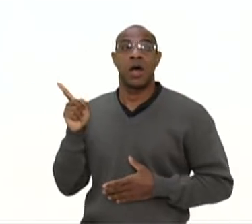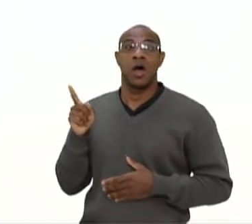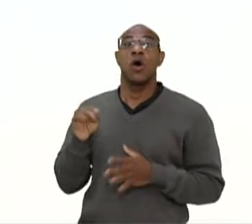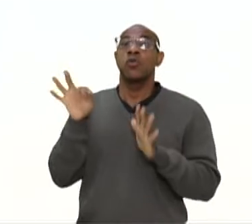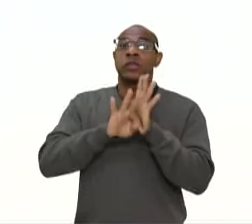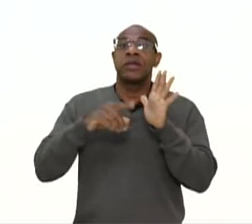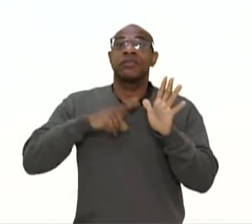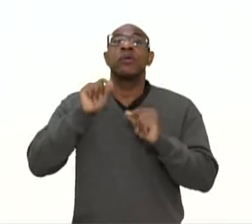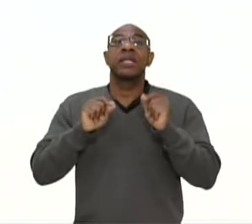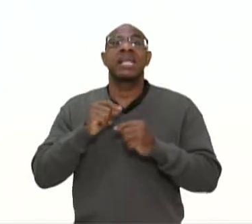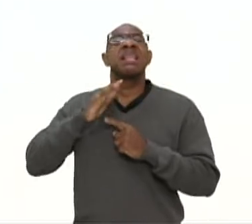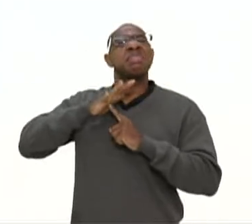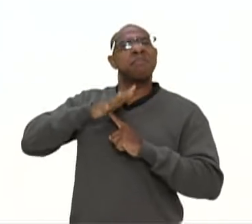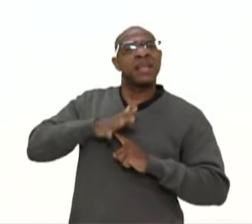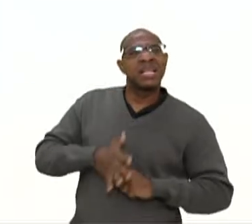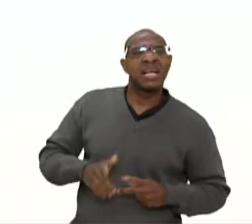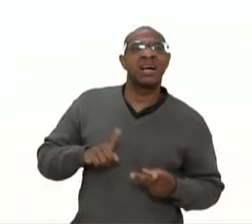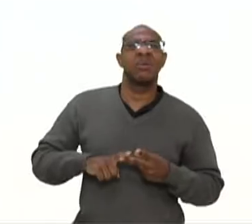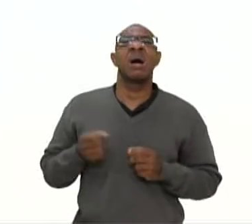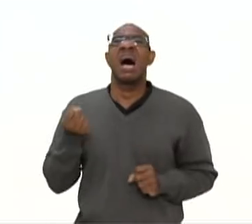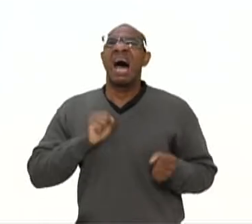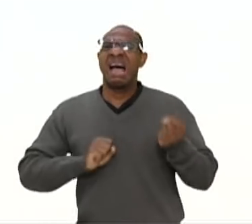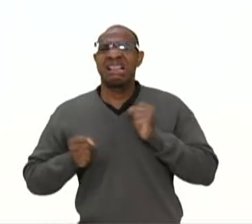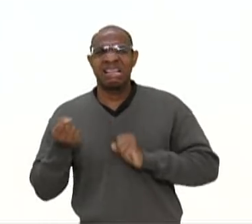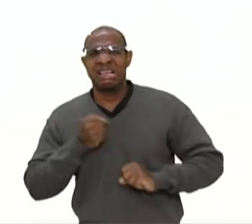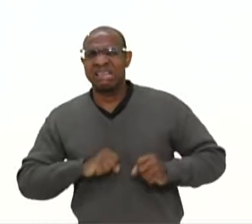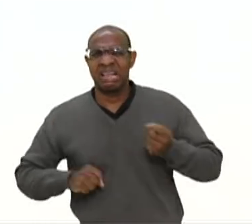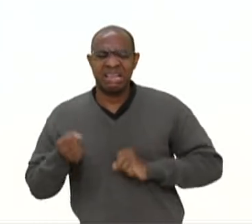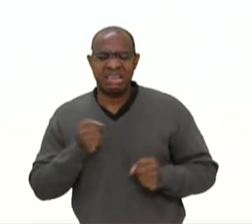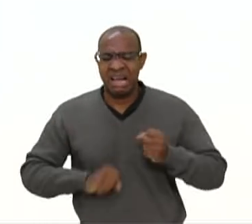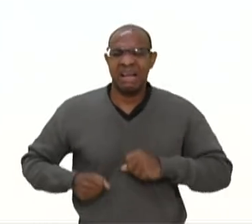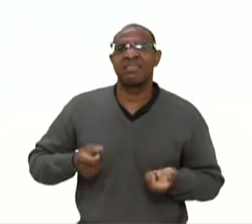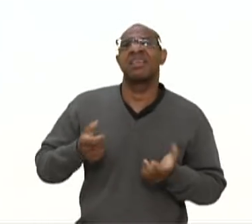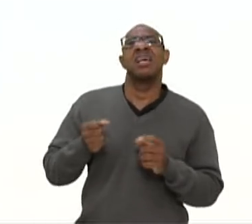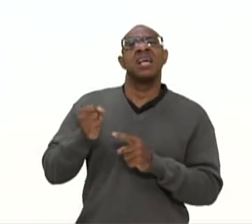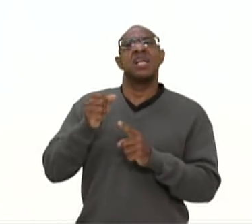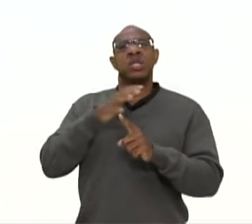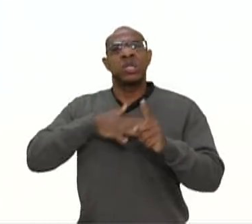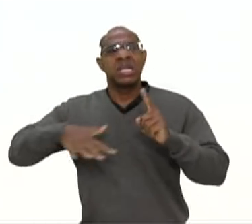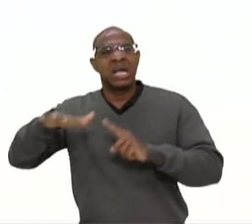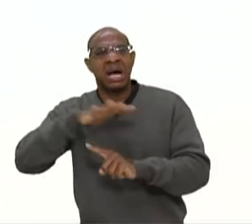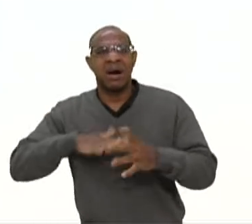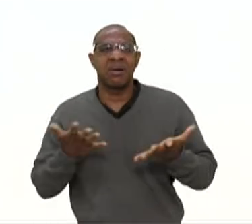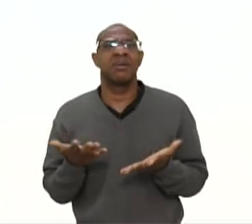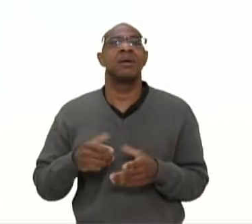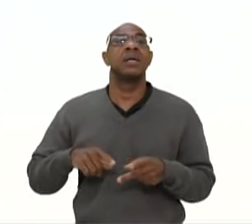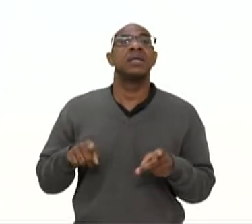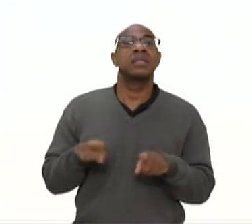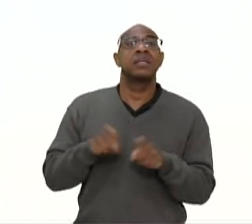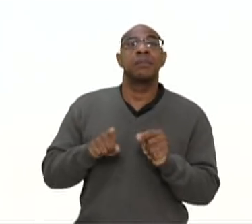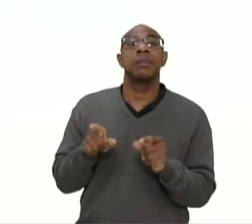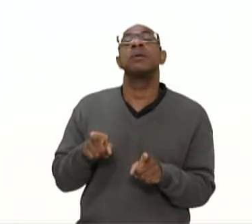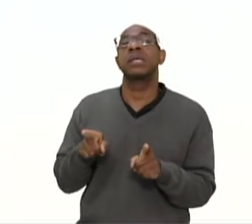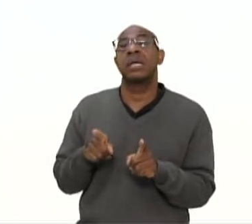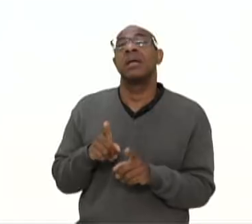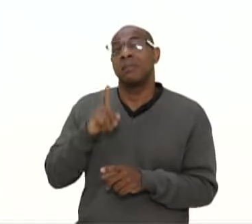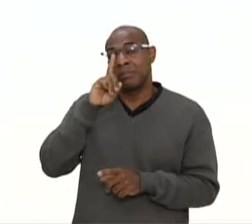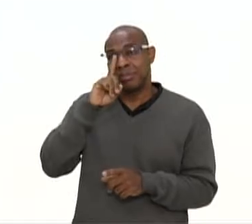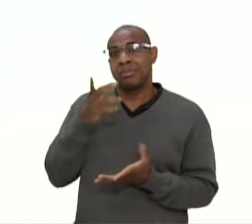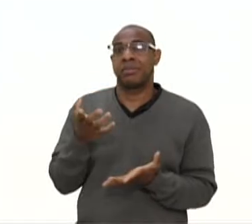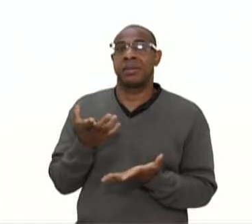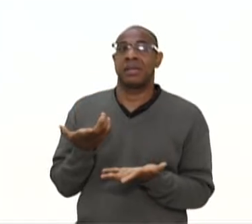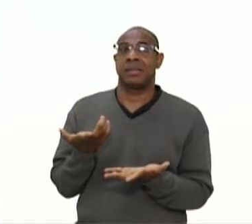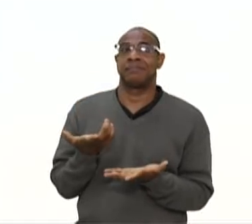depressão, ansiedade social, o déficit de atenção, a hiperatividade e a agressividade.